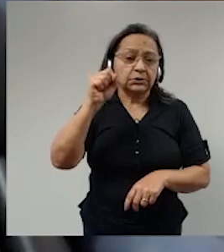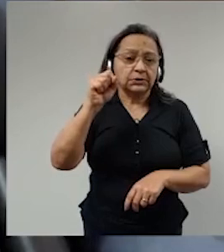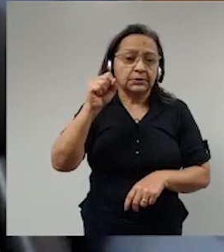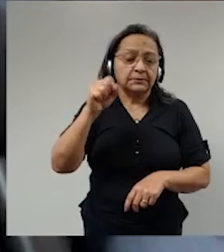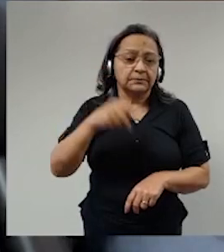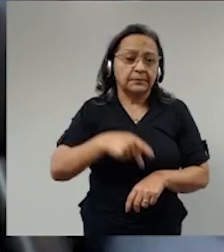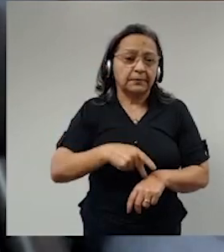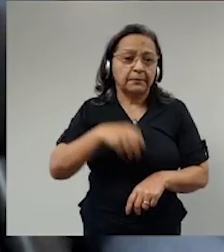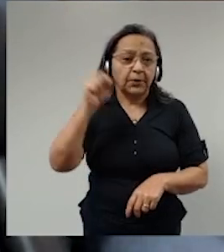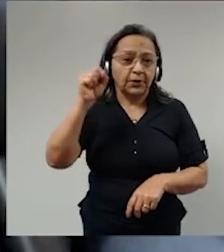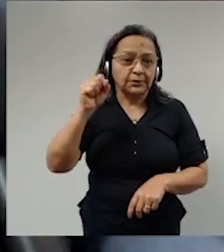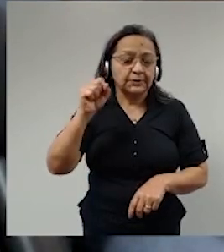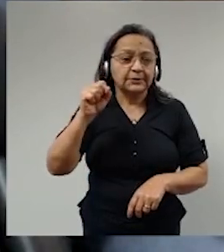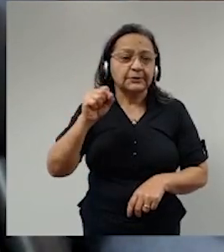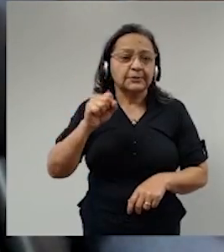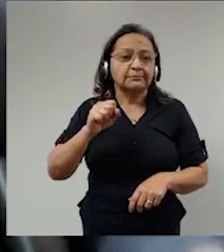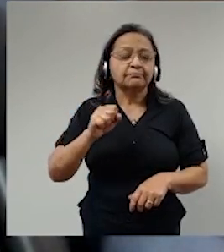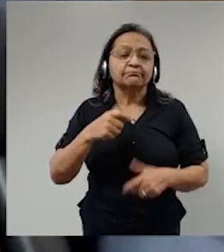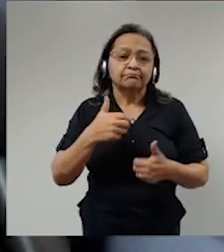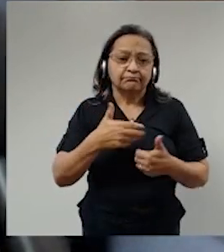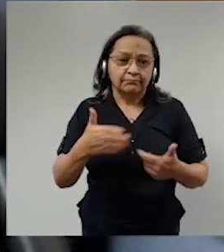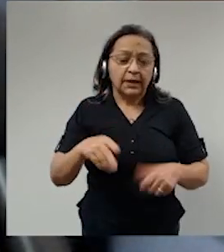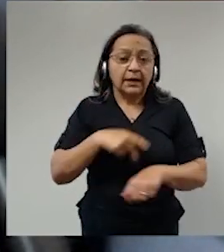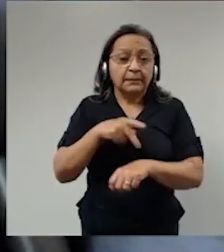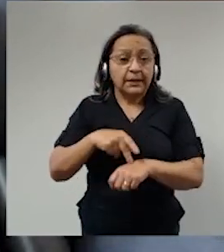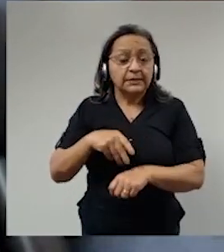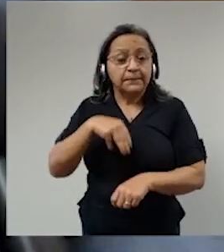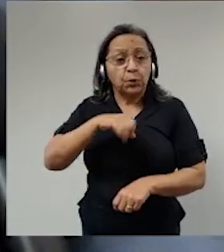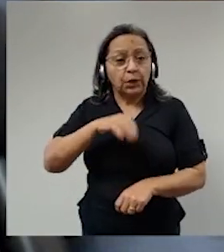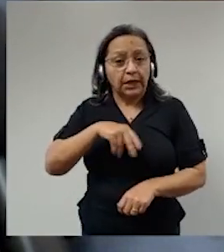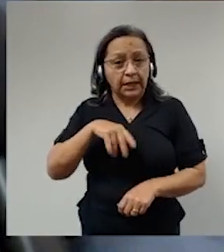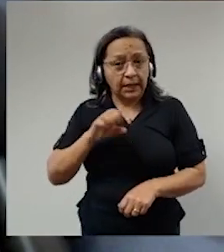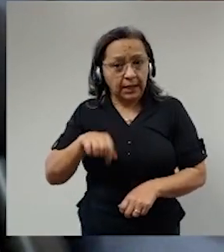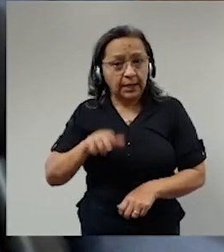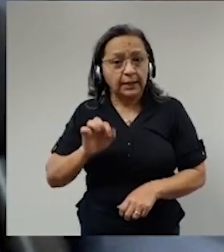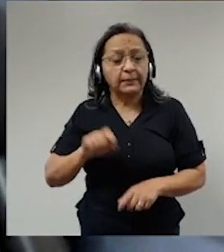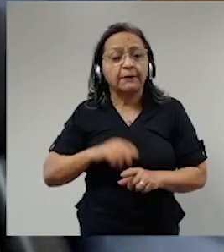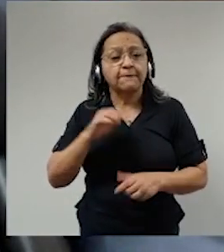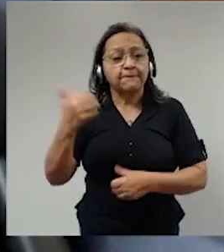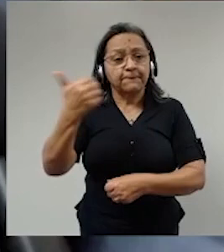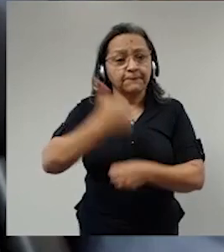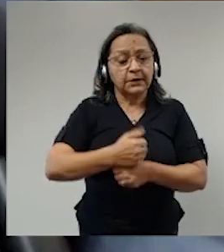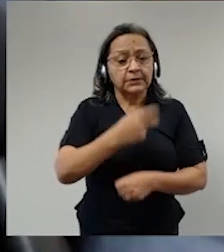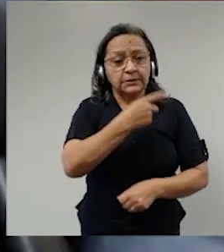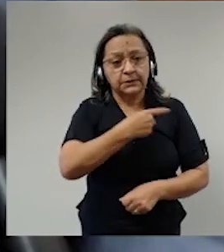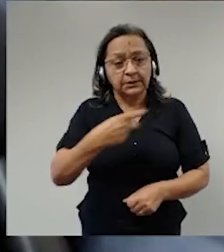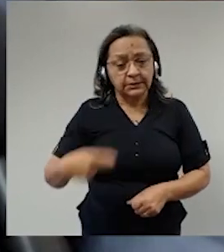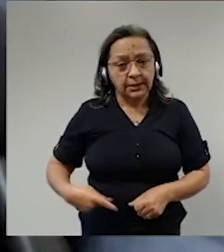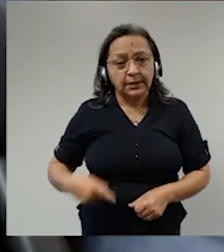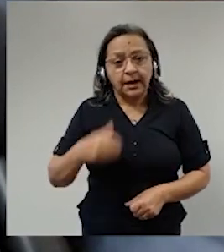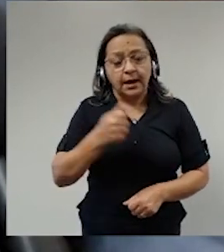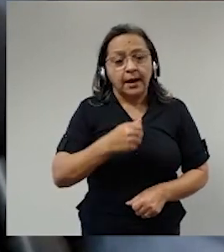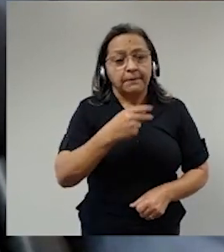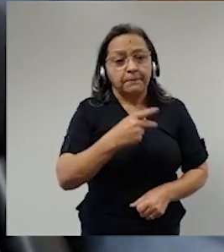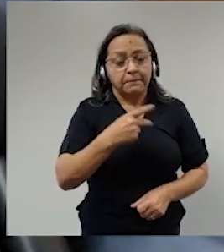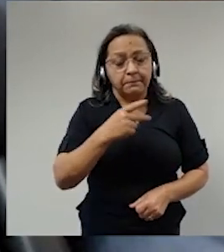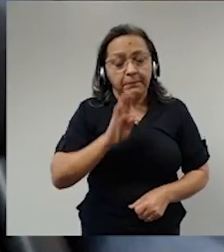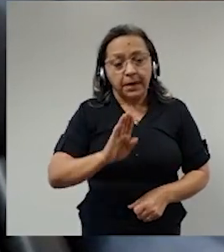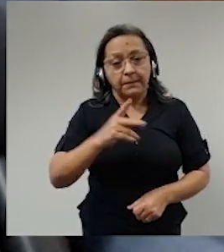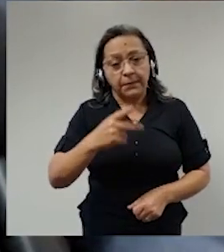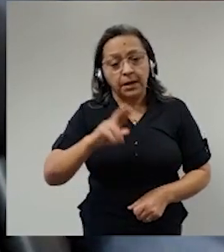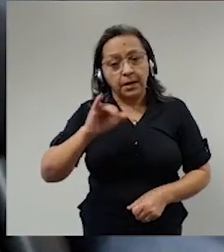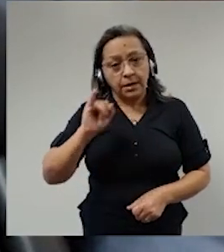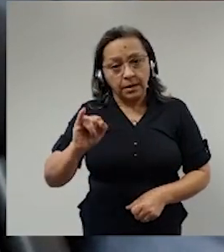pela Universidade Ludwig Maximilian de Munique, vice-presidente da ABPI, Associação Brasileira de